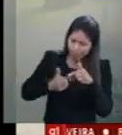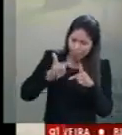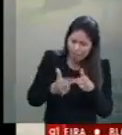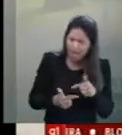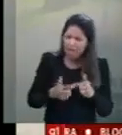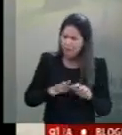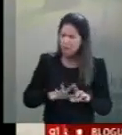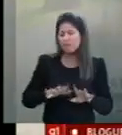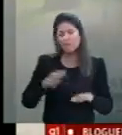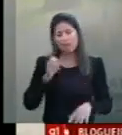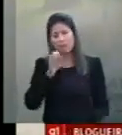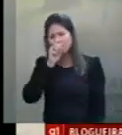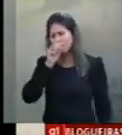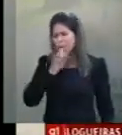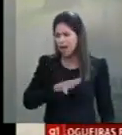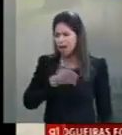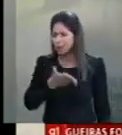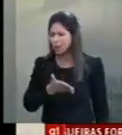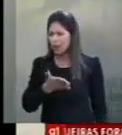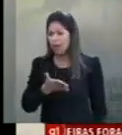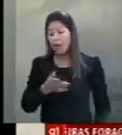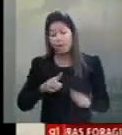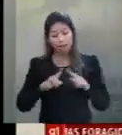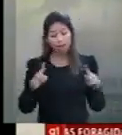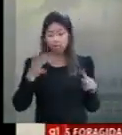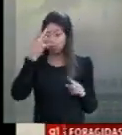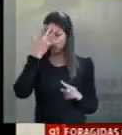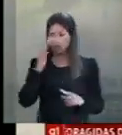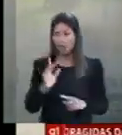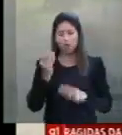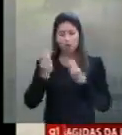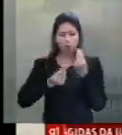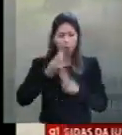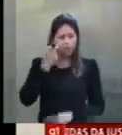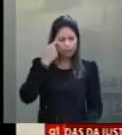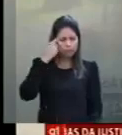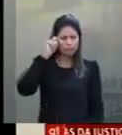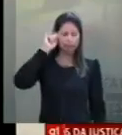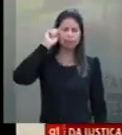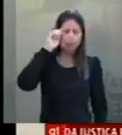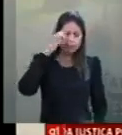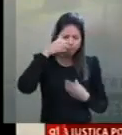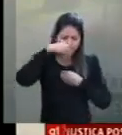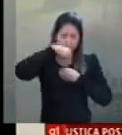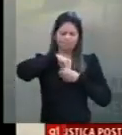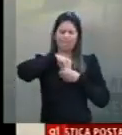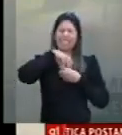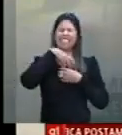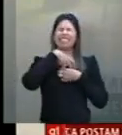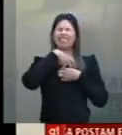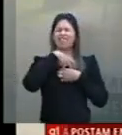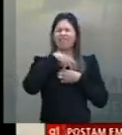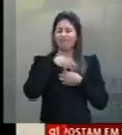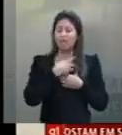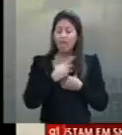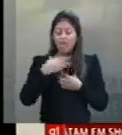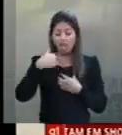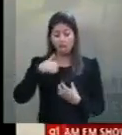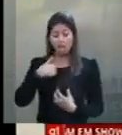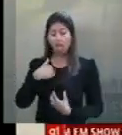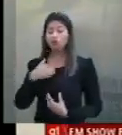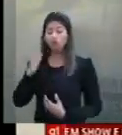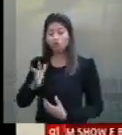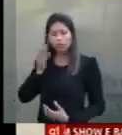O que eu não sabia era esse racismo como estava tão evidente nela. Eu, em 27 anos de profissão, eu